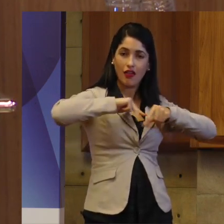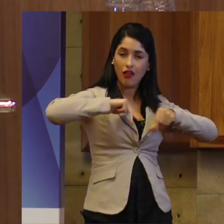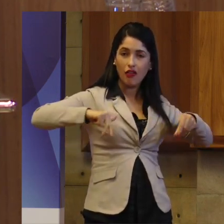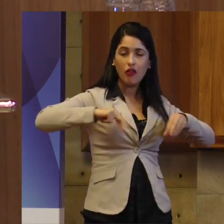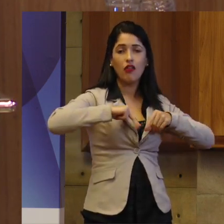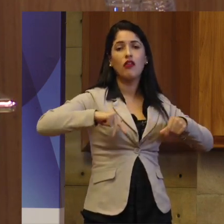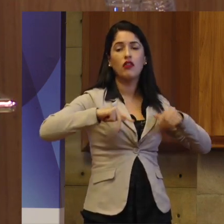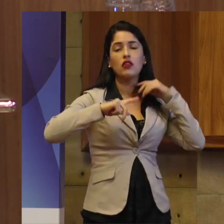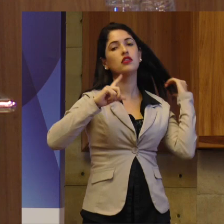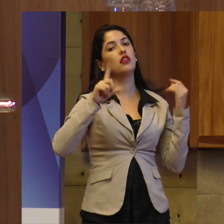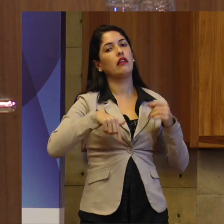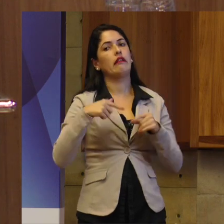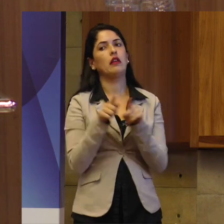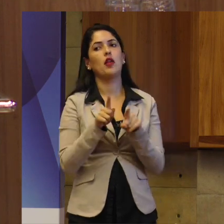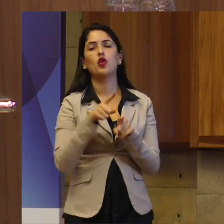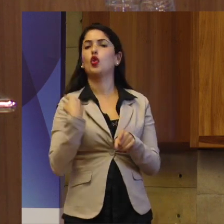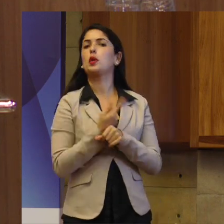então ali a gente busca isso.